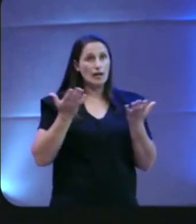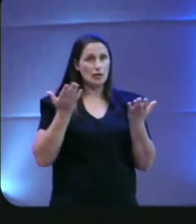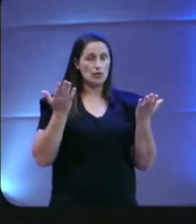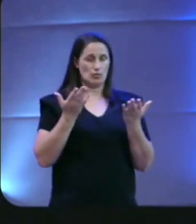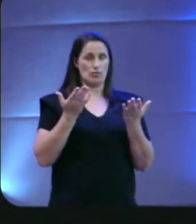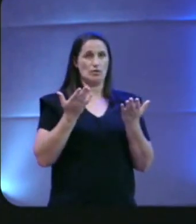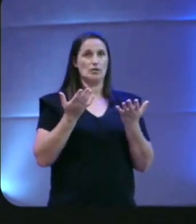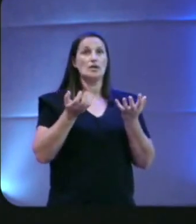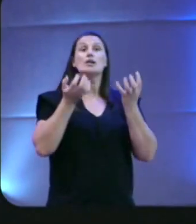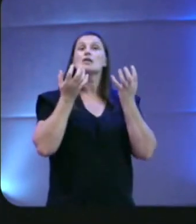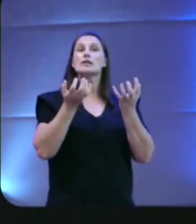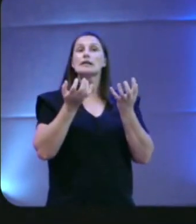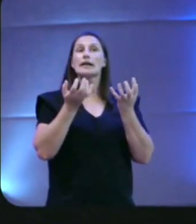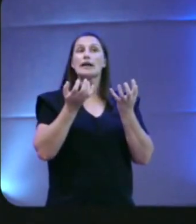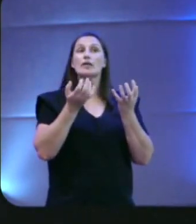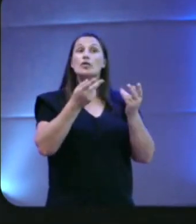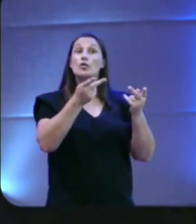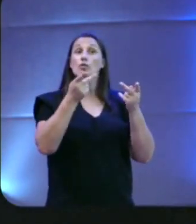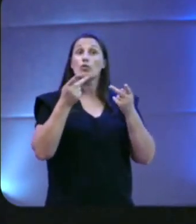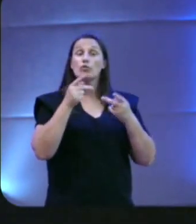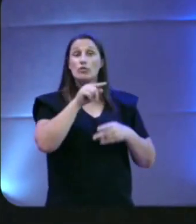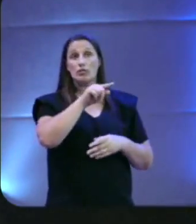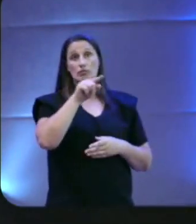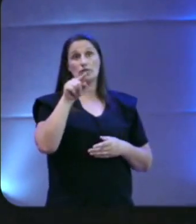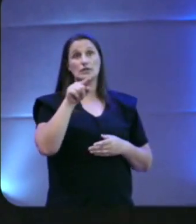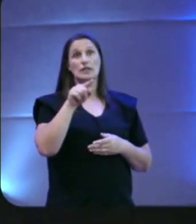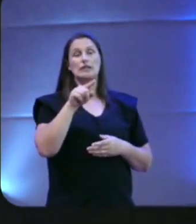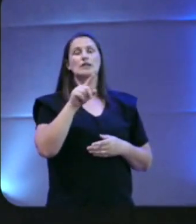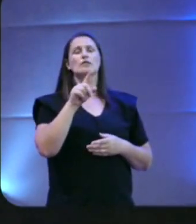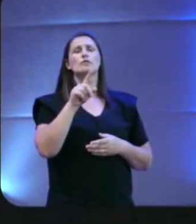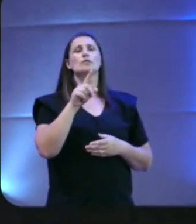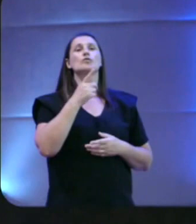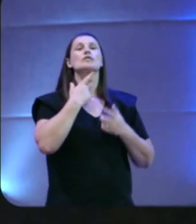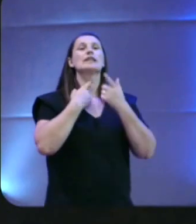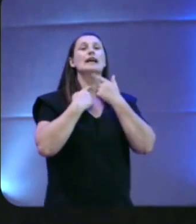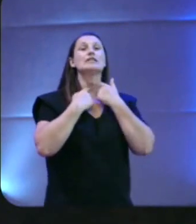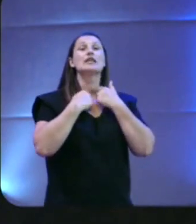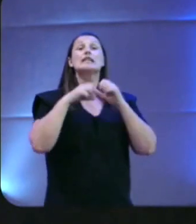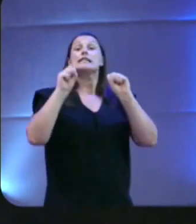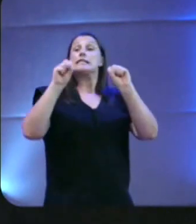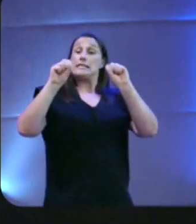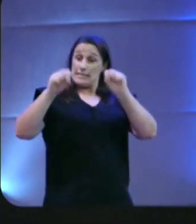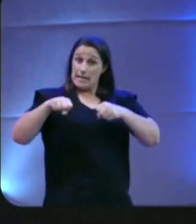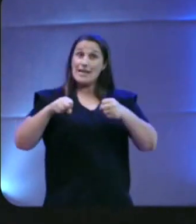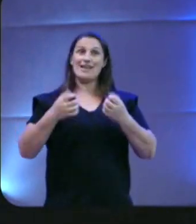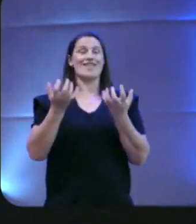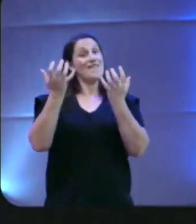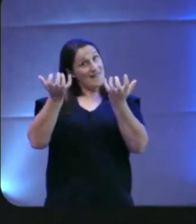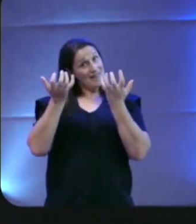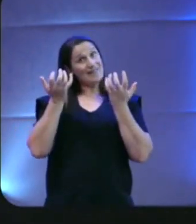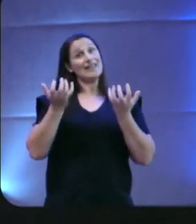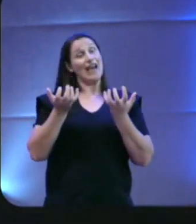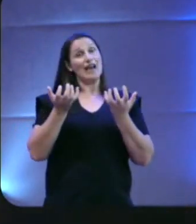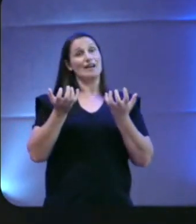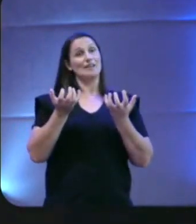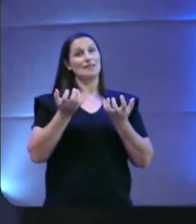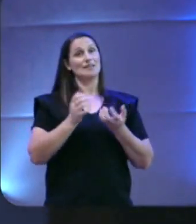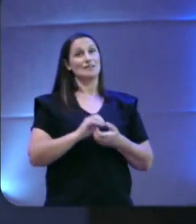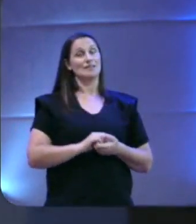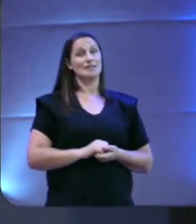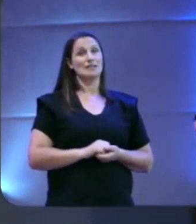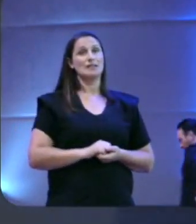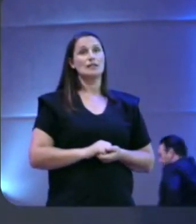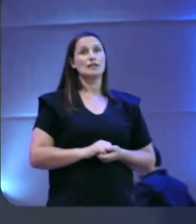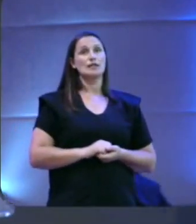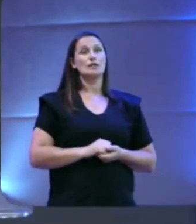reflexão. Se você deseja falar sim a esse desafio e falar assim, eu quero colocar isso no meu ano. Eu quero